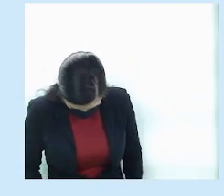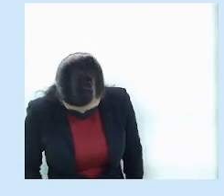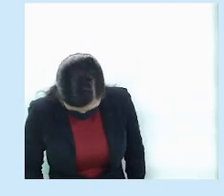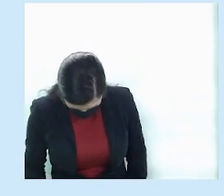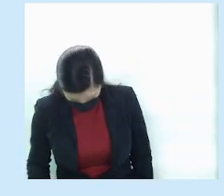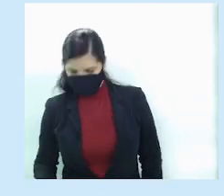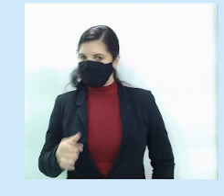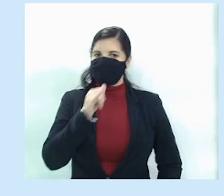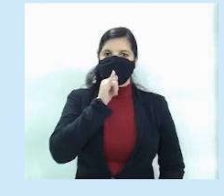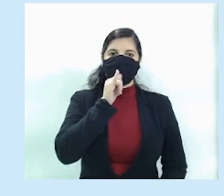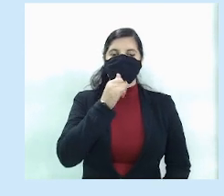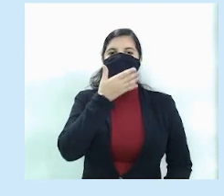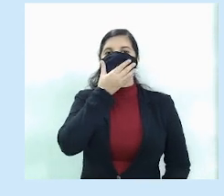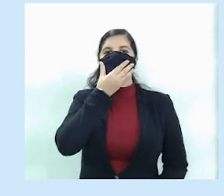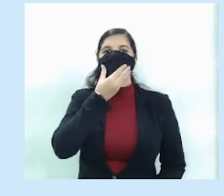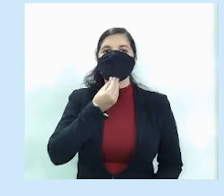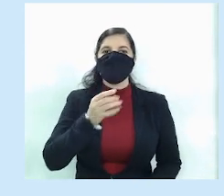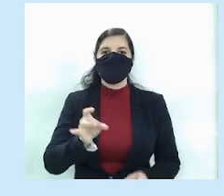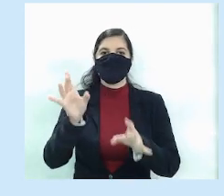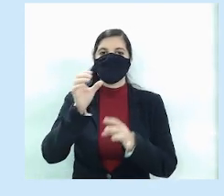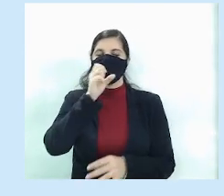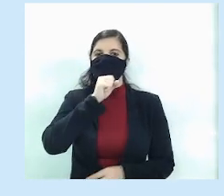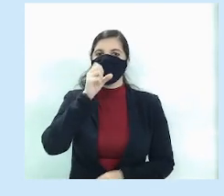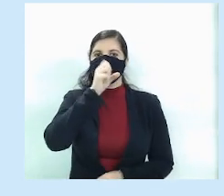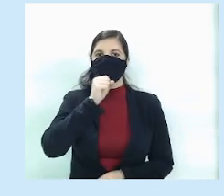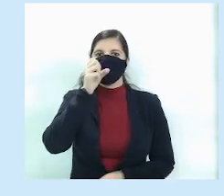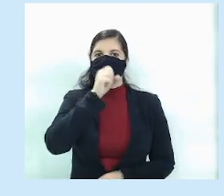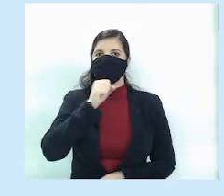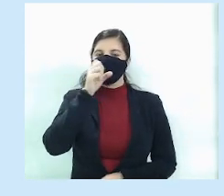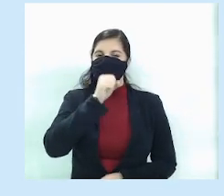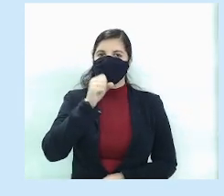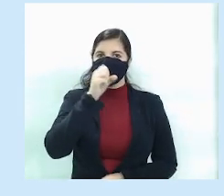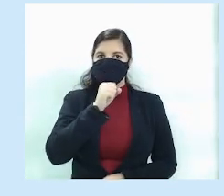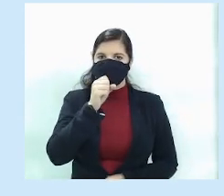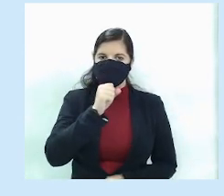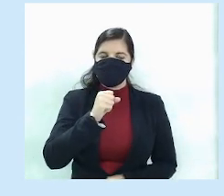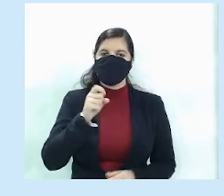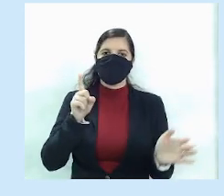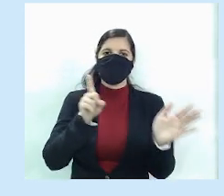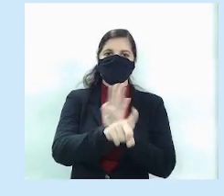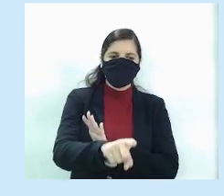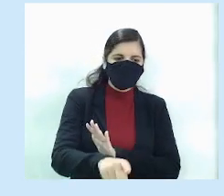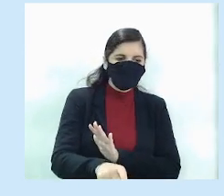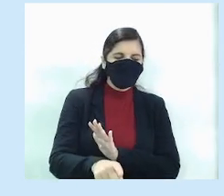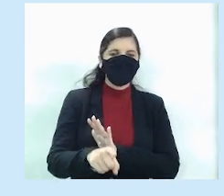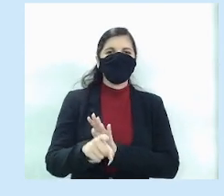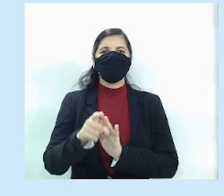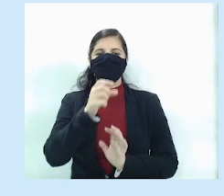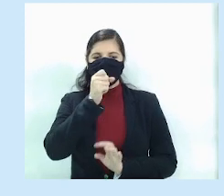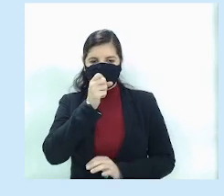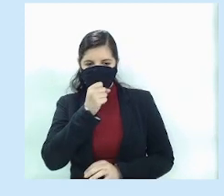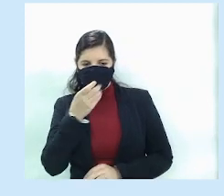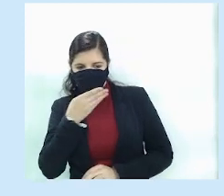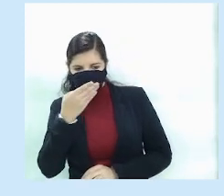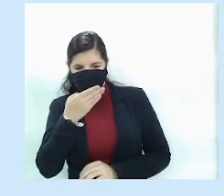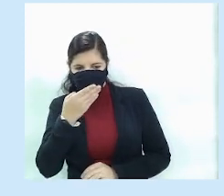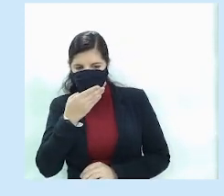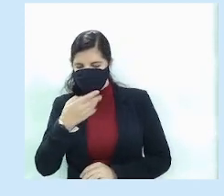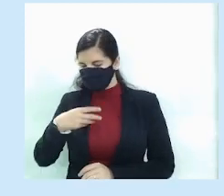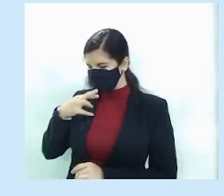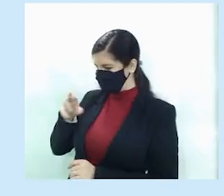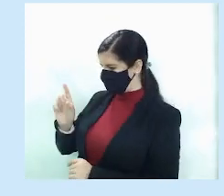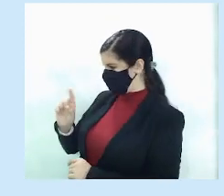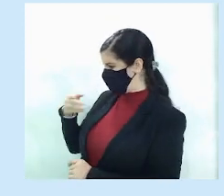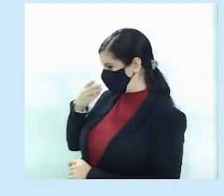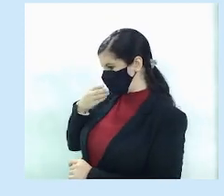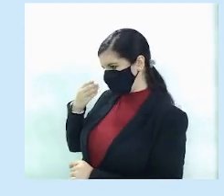que foi o exemplo do menino vendendo a laranja no sinal, e o senhor pergunta se a laranja é doce. Aí ele responde,